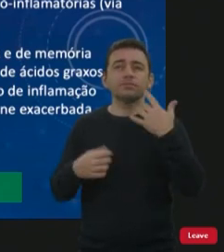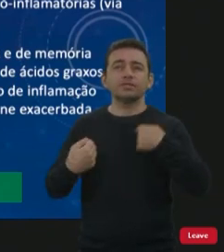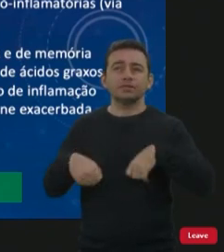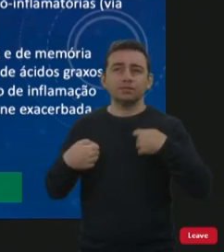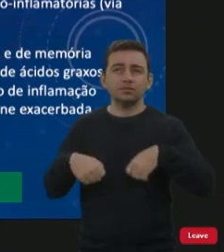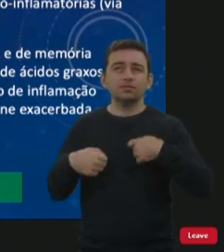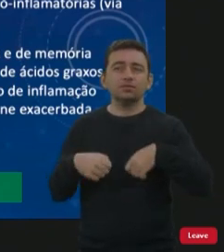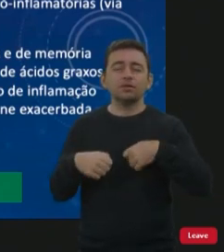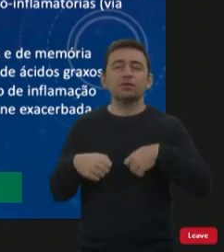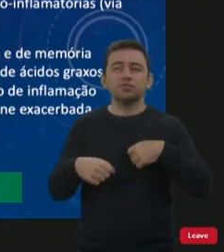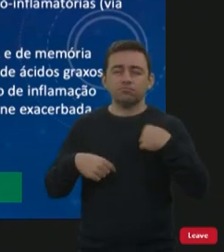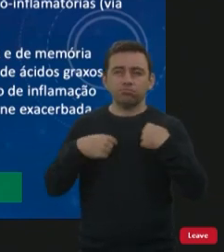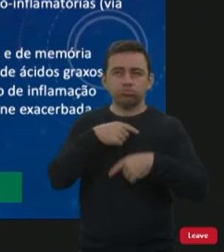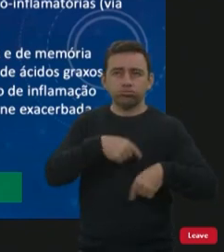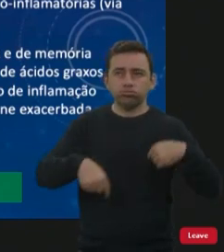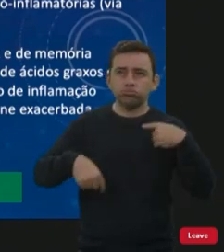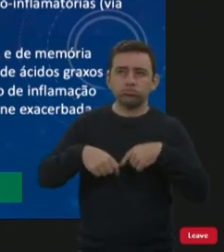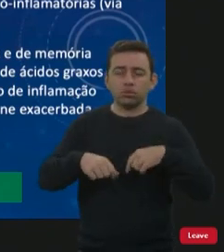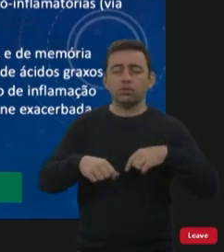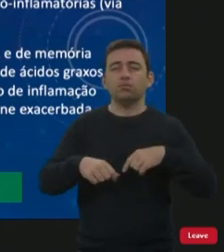diálise, tá? Então,